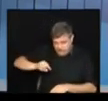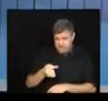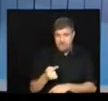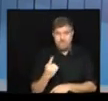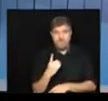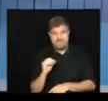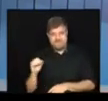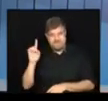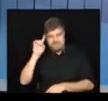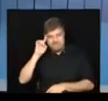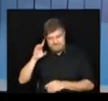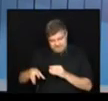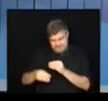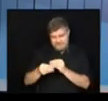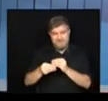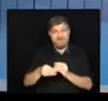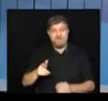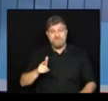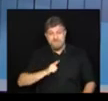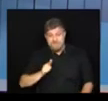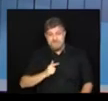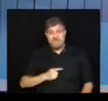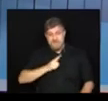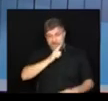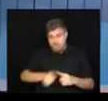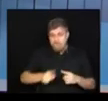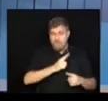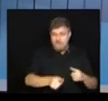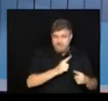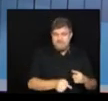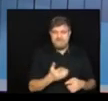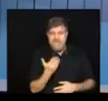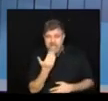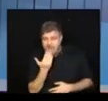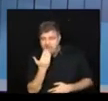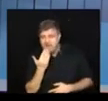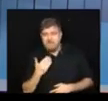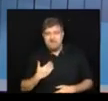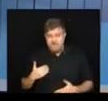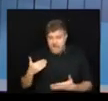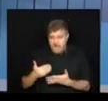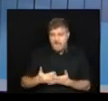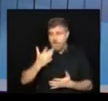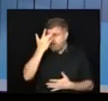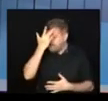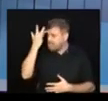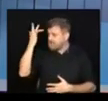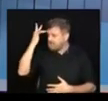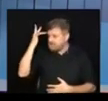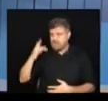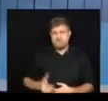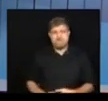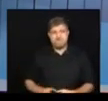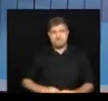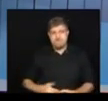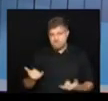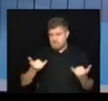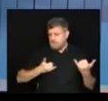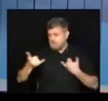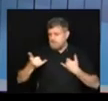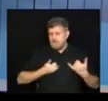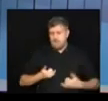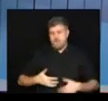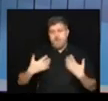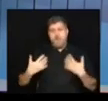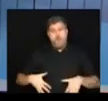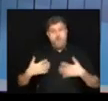senhor mesmo disse, a questão de proibição de alimentos, até agora da saúde mental. Então, foi uma aula que o senhor deu aqui